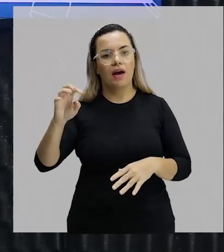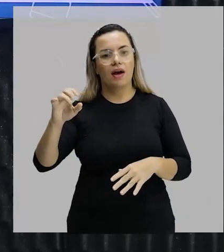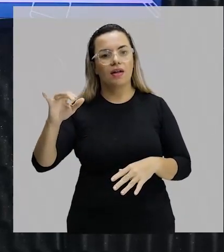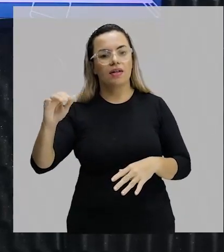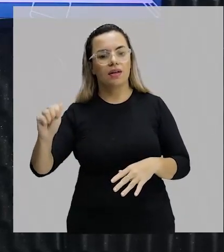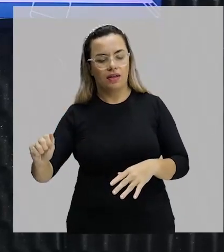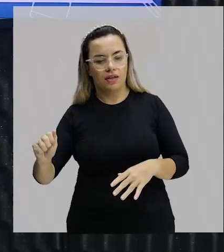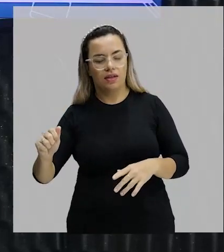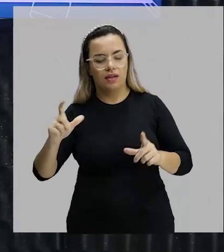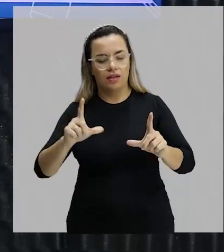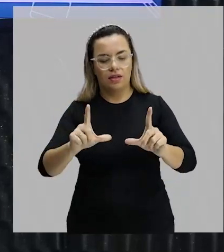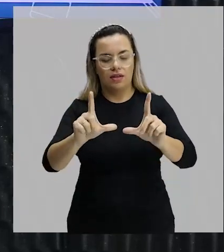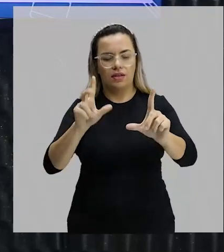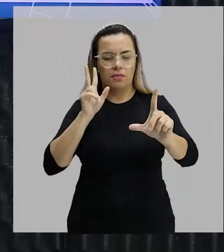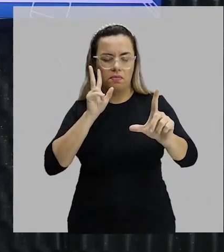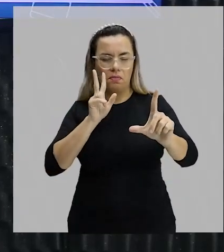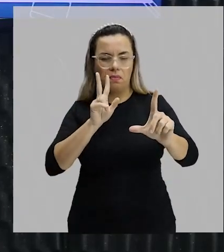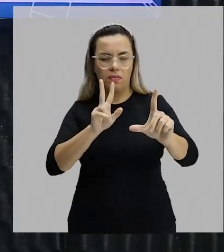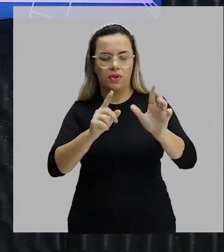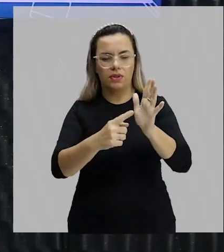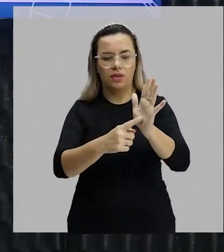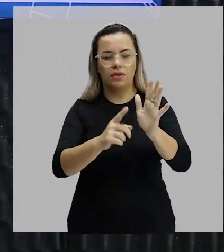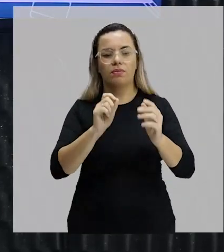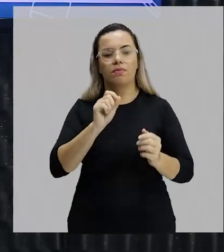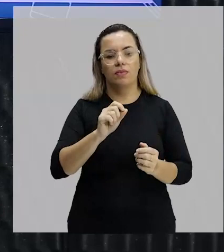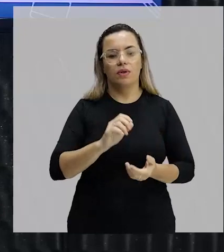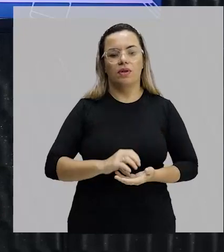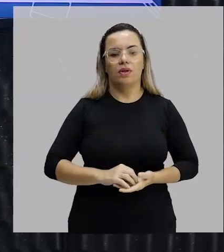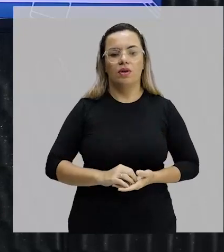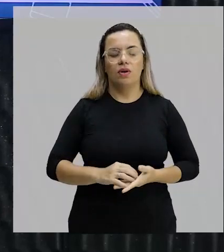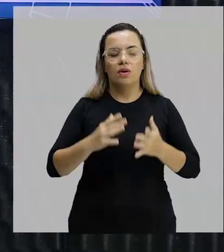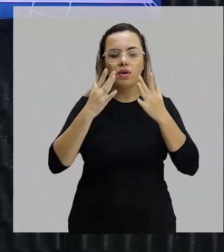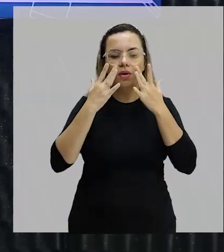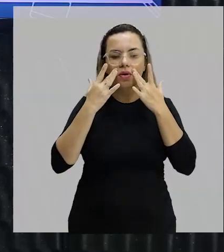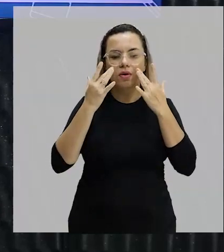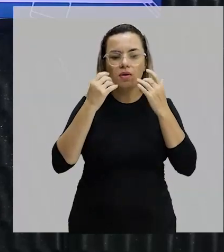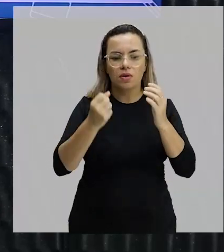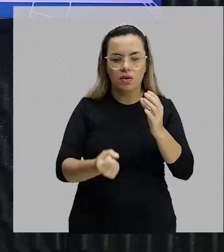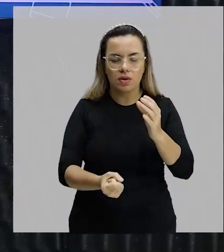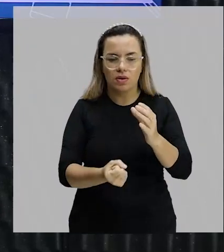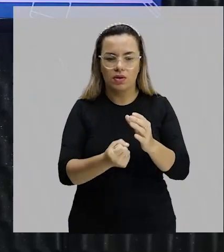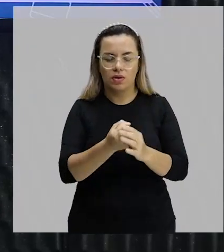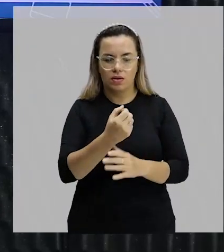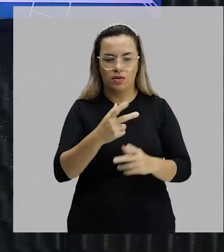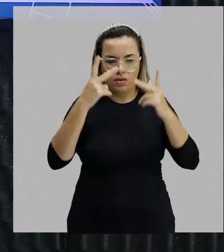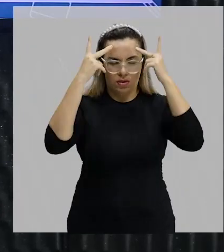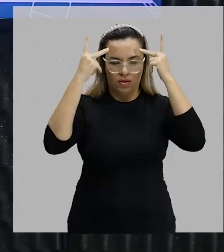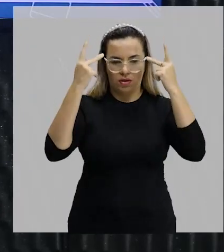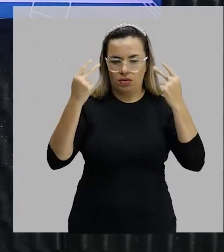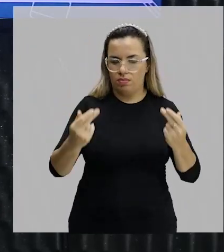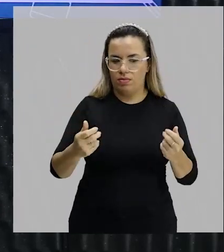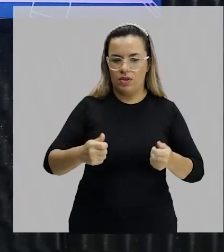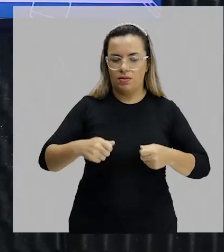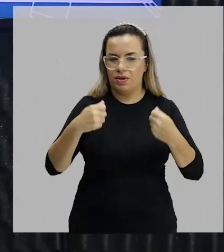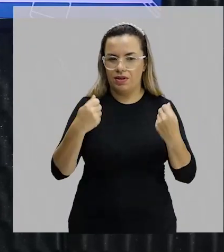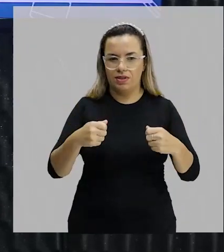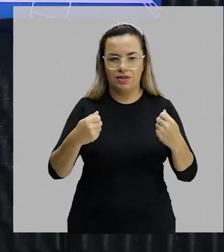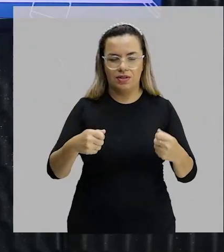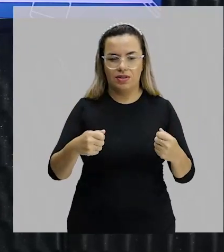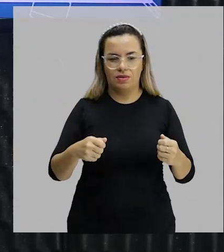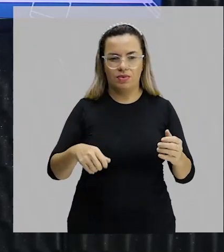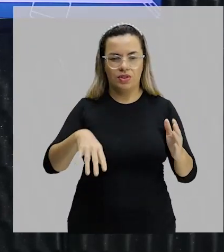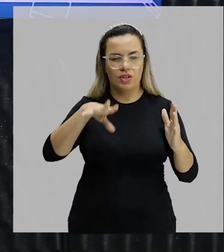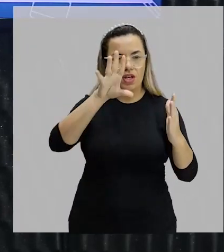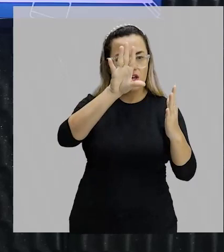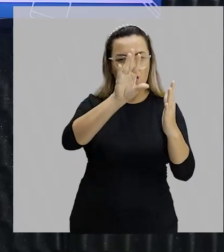entrar no mérito aqui agora. Então, o teatro em si, ele nasce de uma coisa que nós fazemos naturalmente, a necessidade de imitar. Aqui em